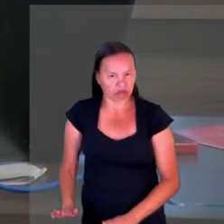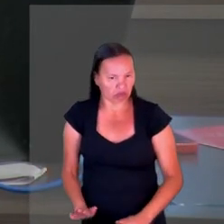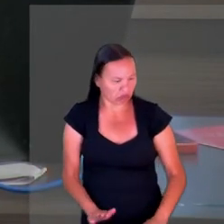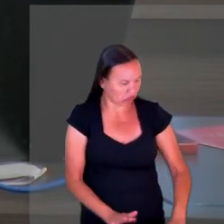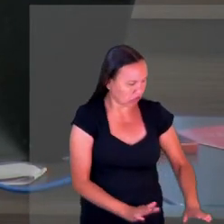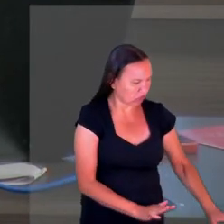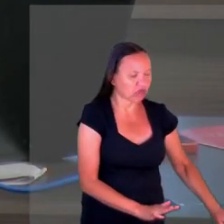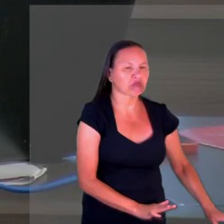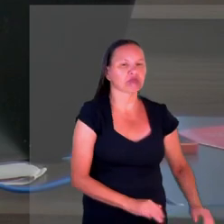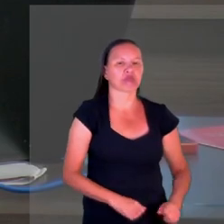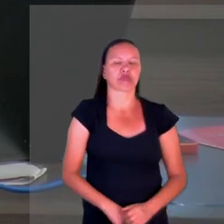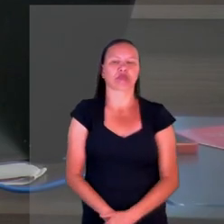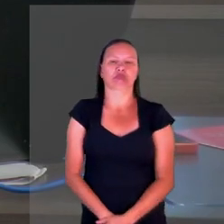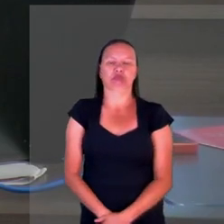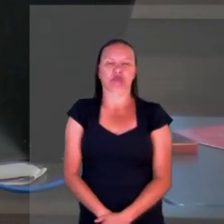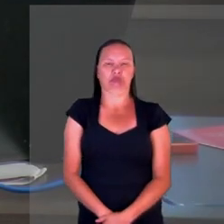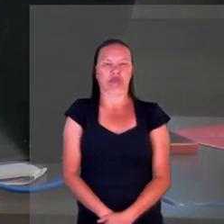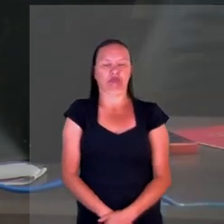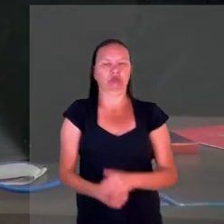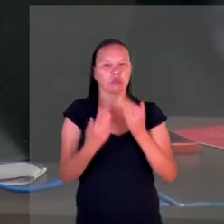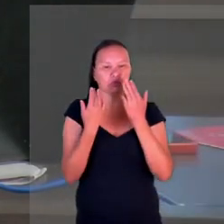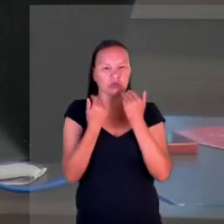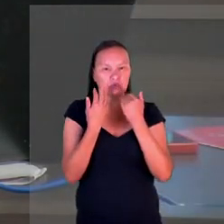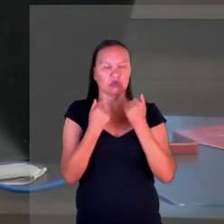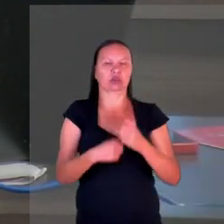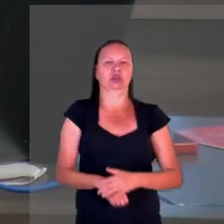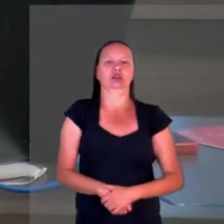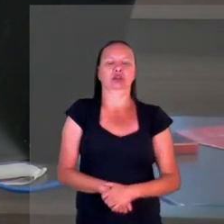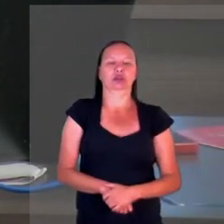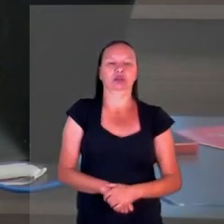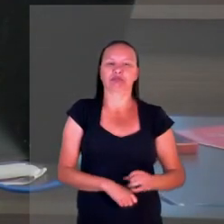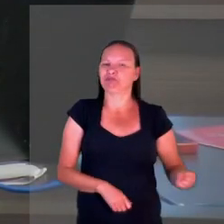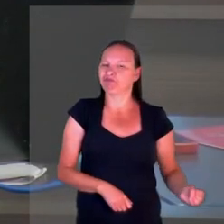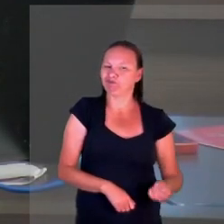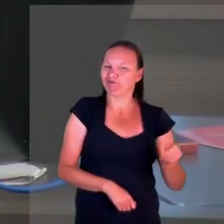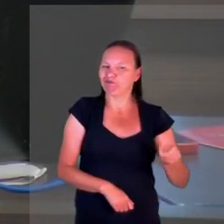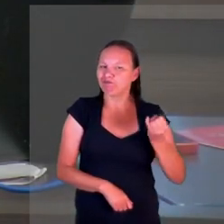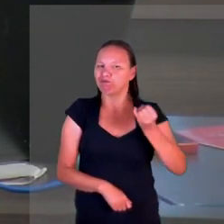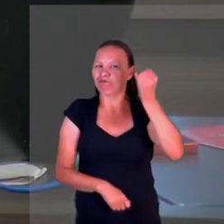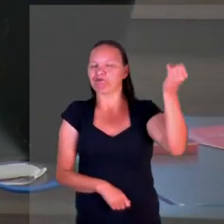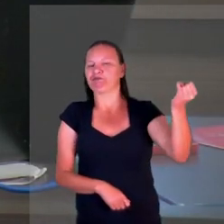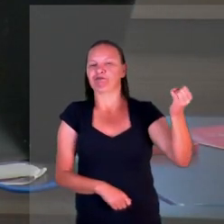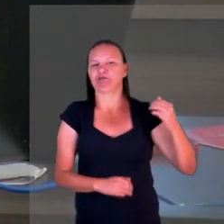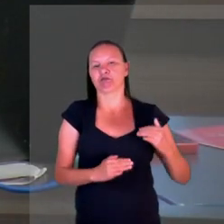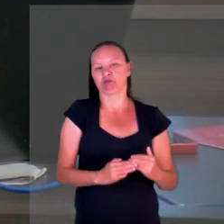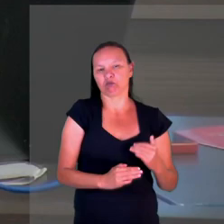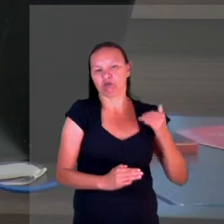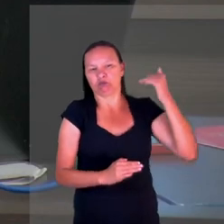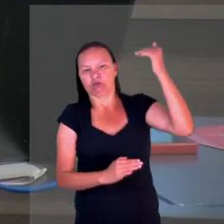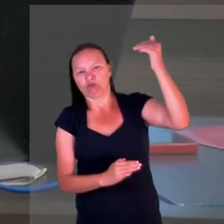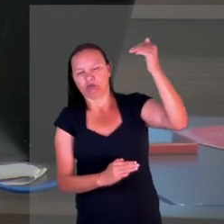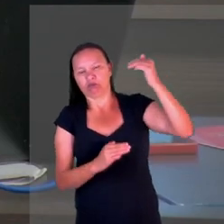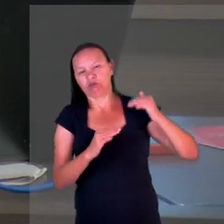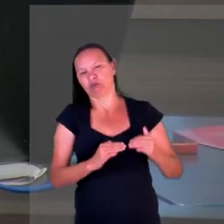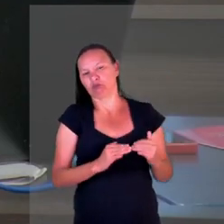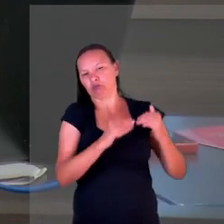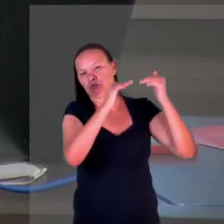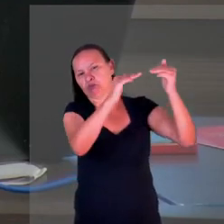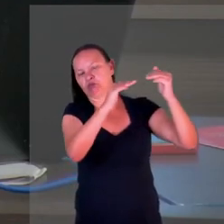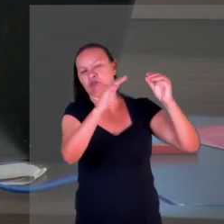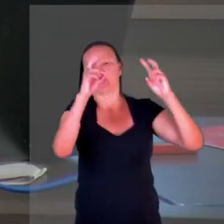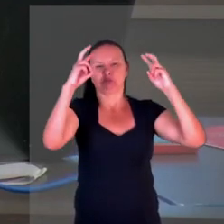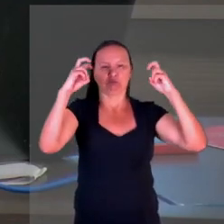um um dos temas muito importantes mas tu imagina outras questões relevantes em relação esse tema